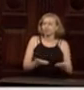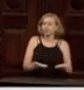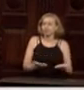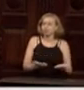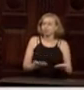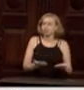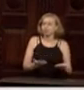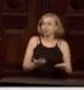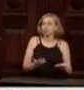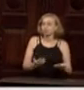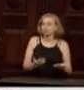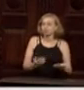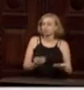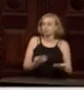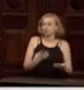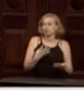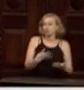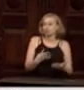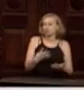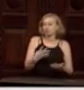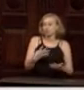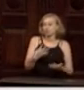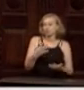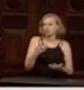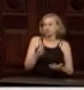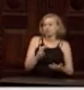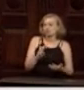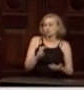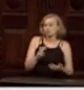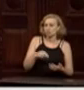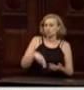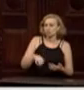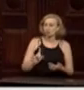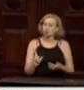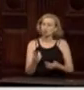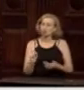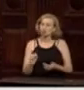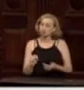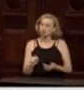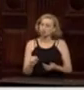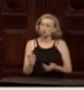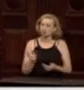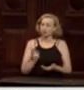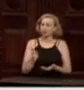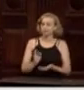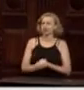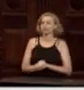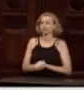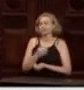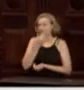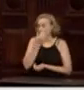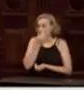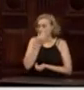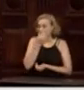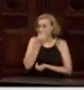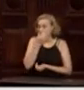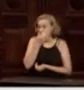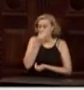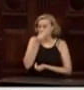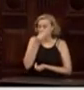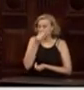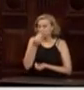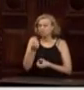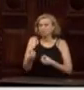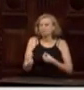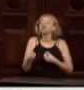mínimo 4, 5 bilhões de reais para se eleger, principalmente deputado federal. E cadê o retorno disso